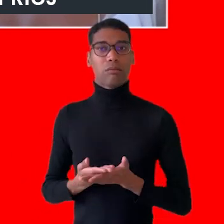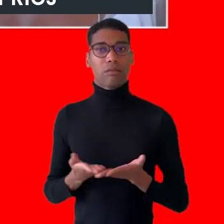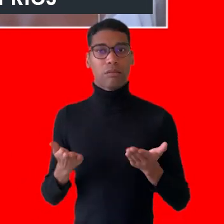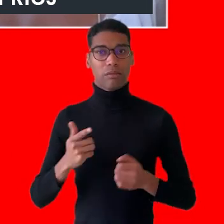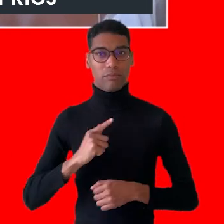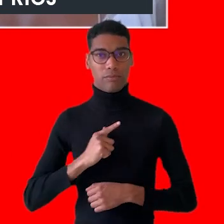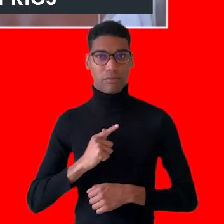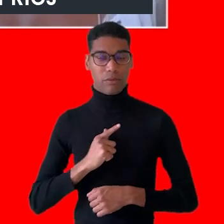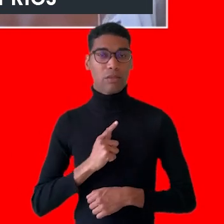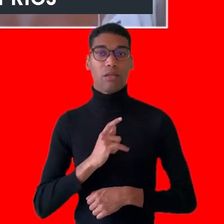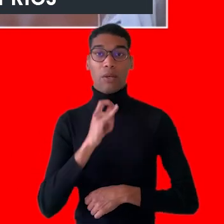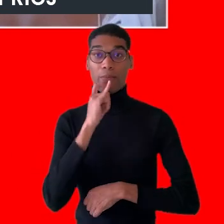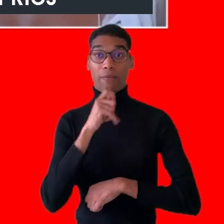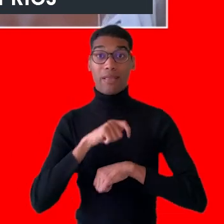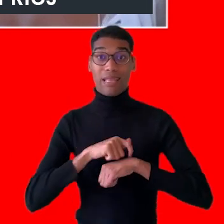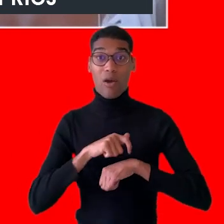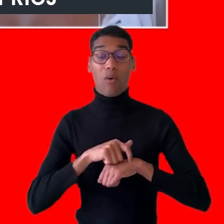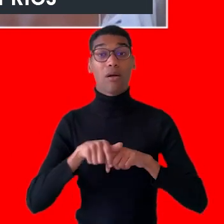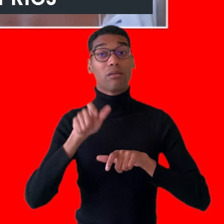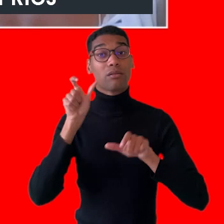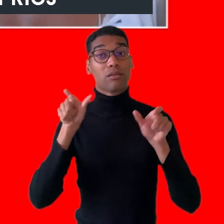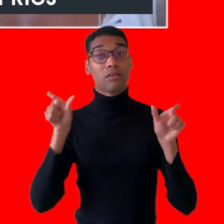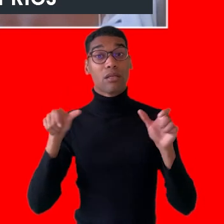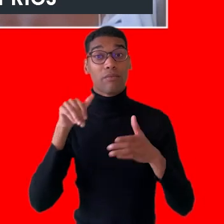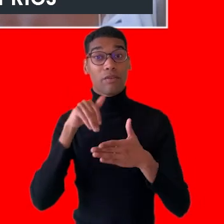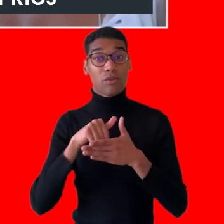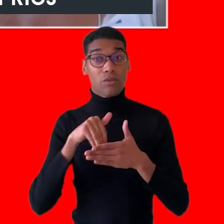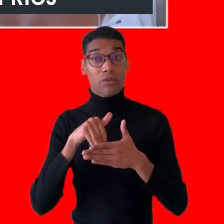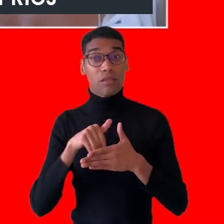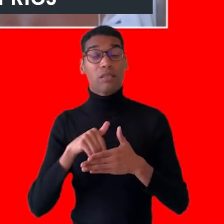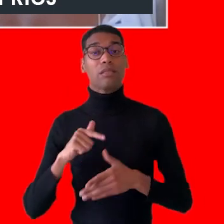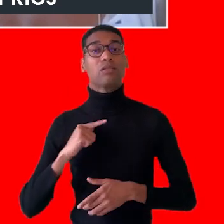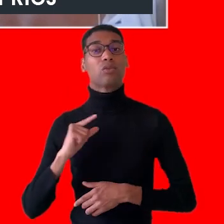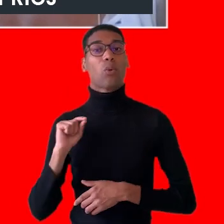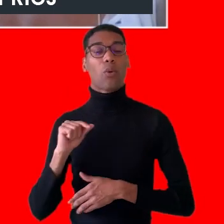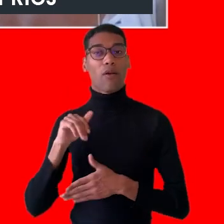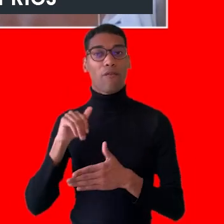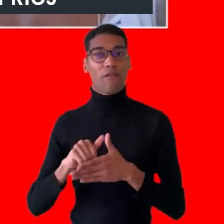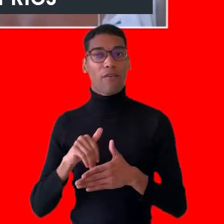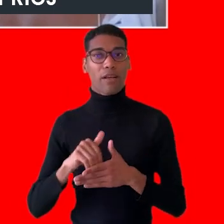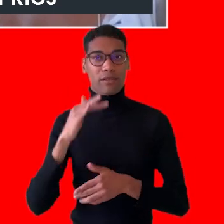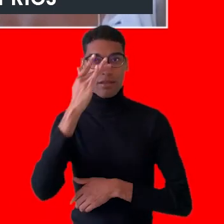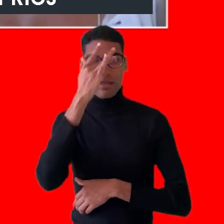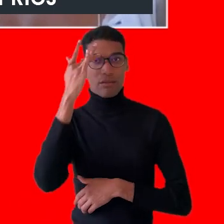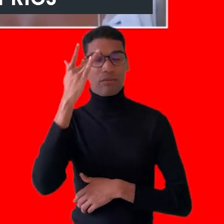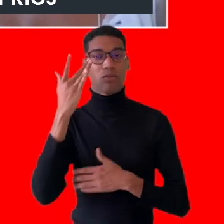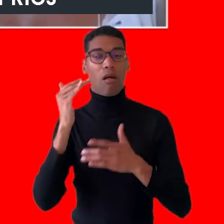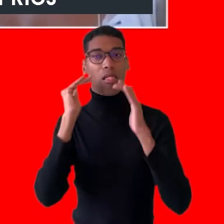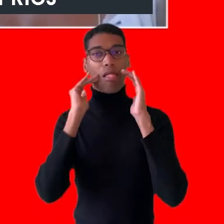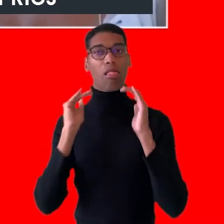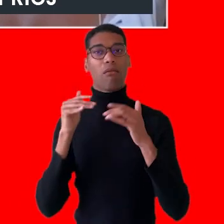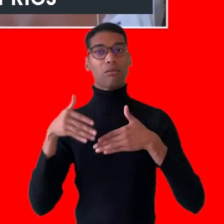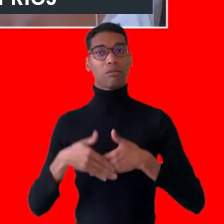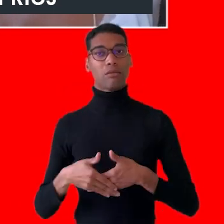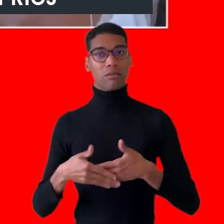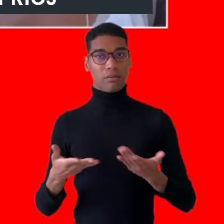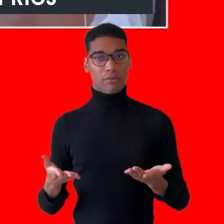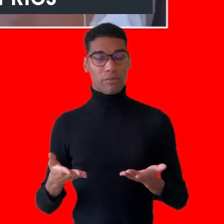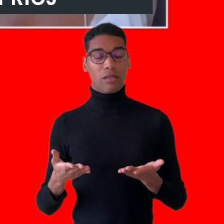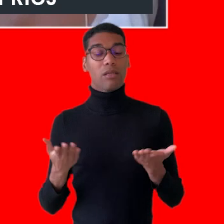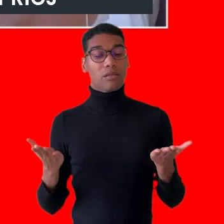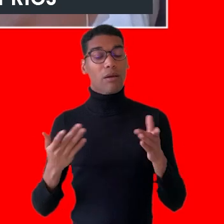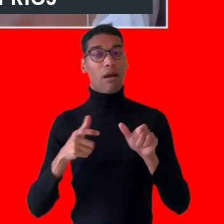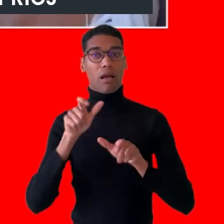Então, na hora das pessoas votarem, ainda prevalece muito esse voto de cabresto. As pessoas ainda não